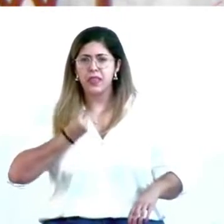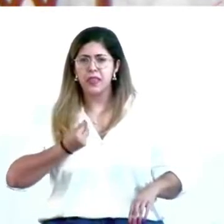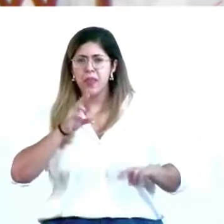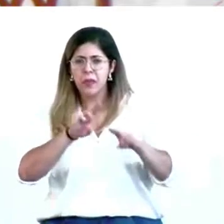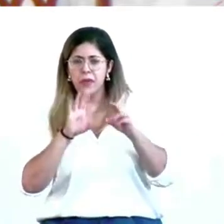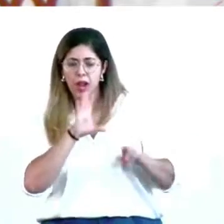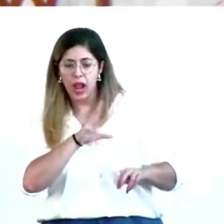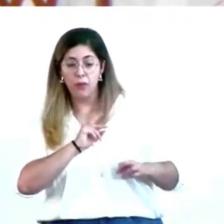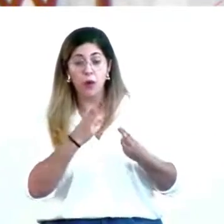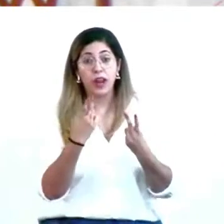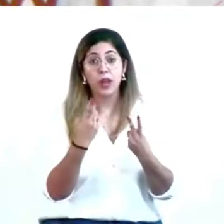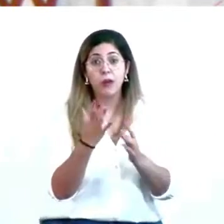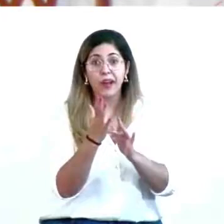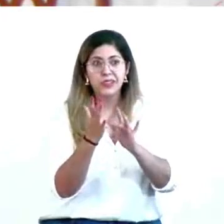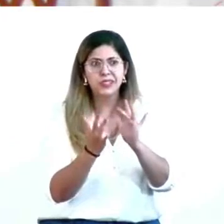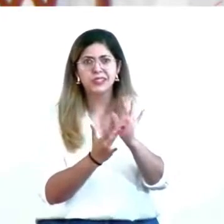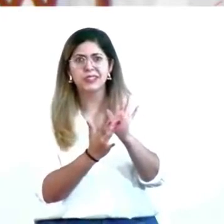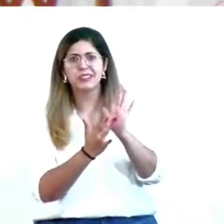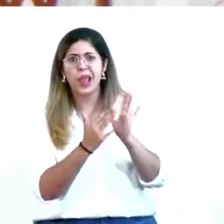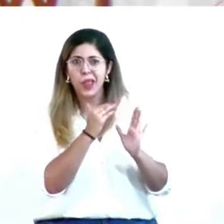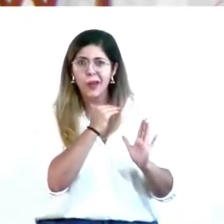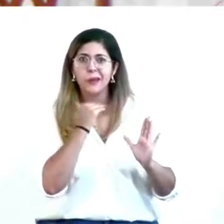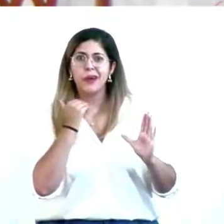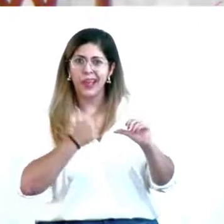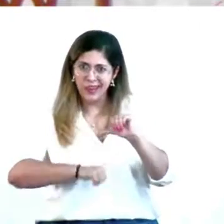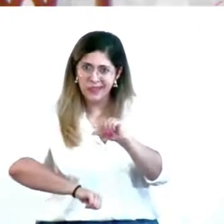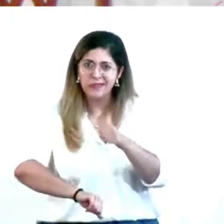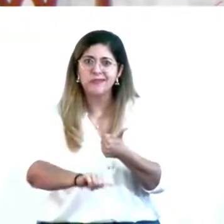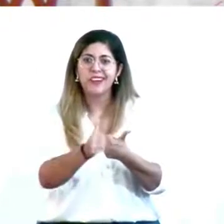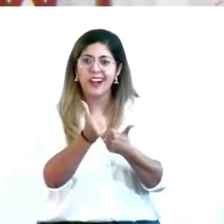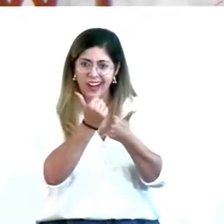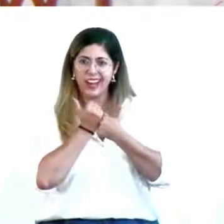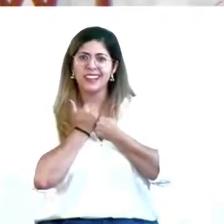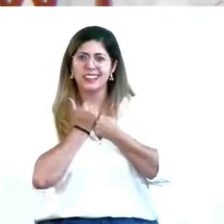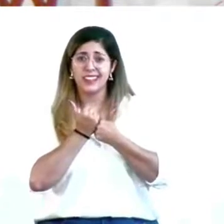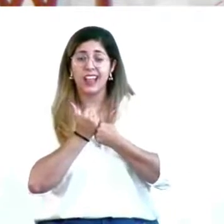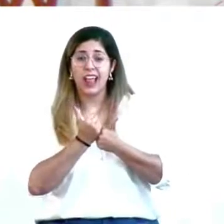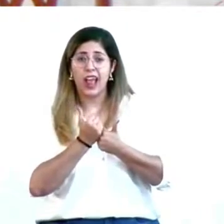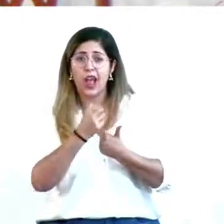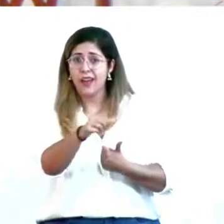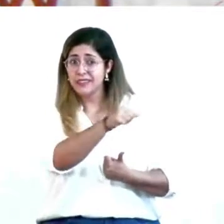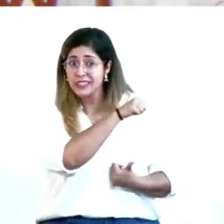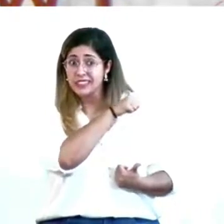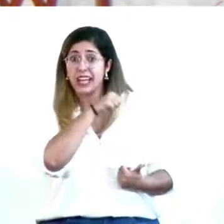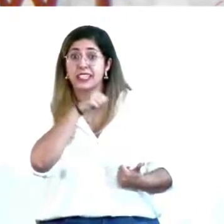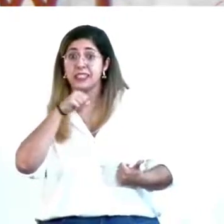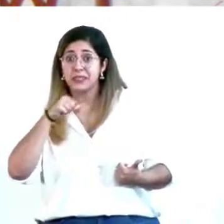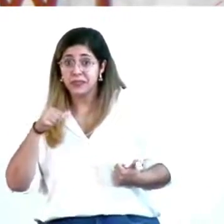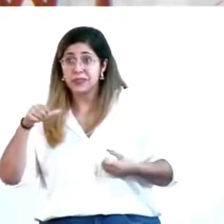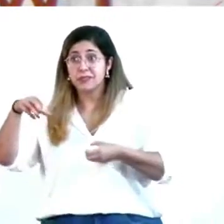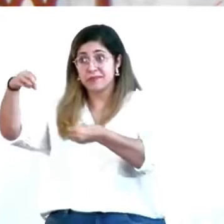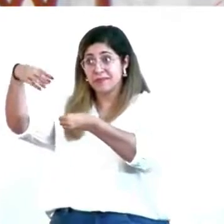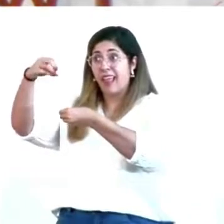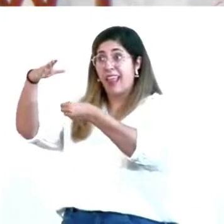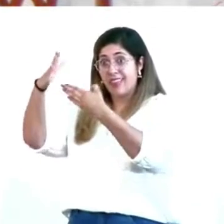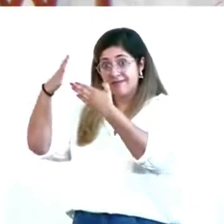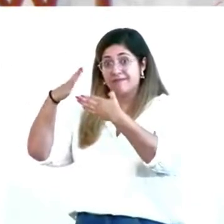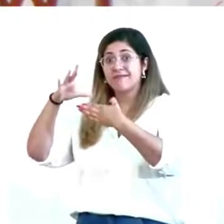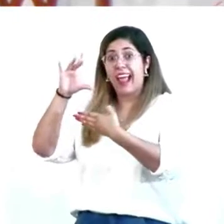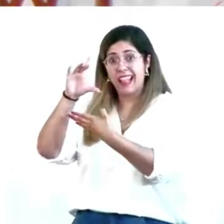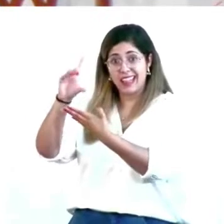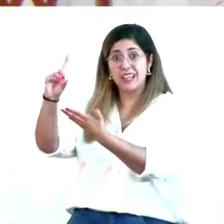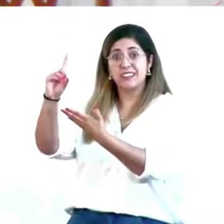se entregou a si mesmo por nós, como oferta e sacrifício a Deus em aroma suave. Ou